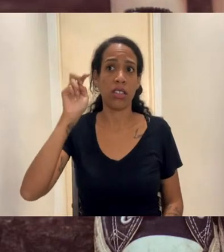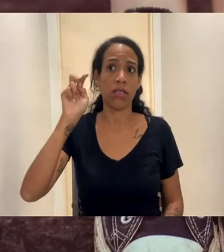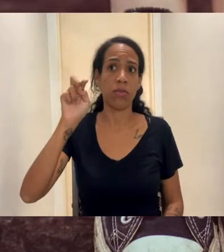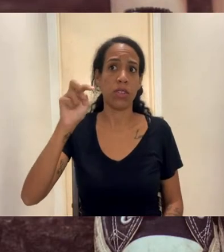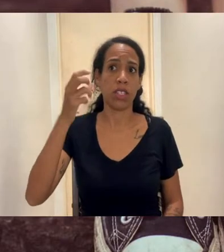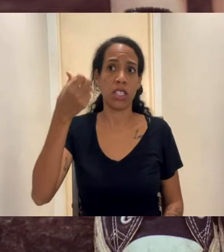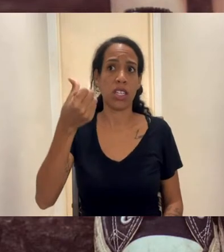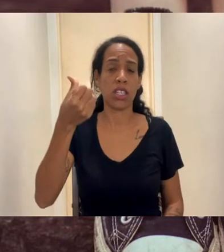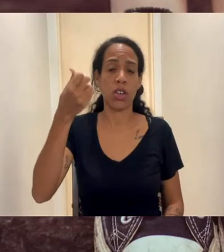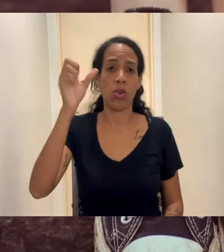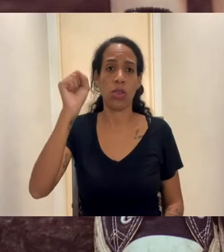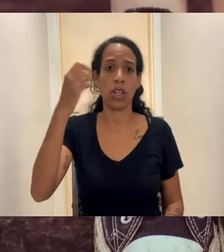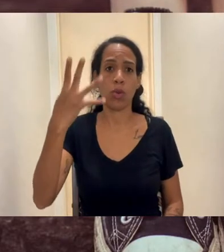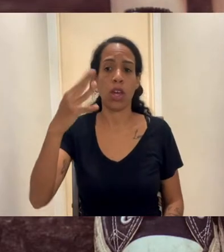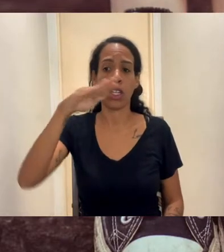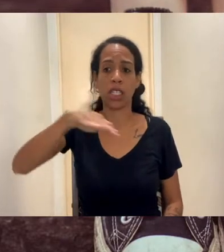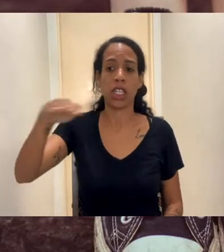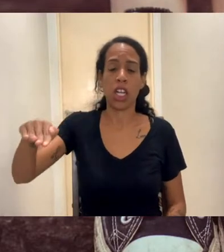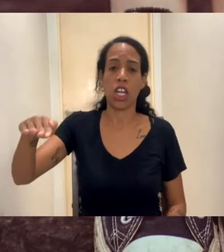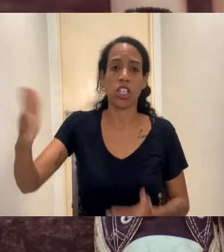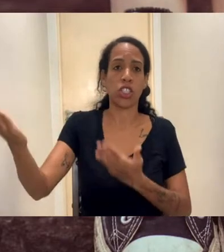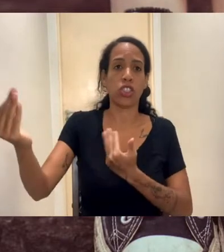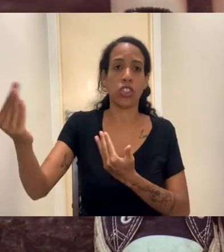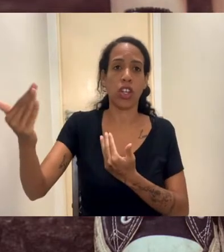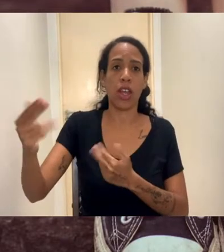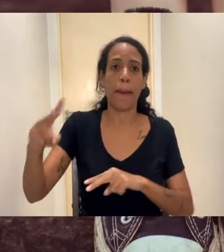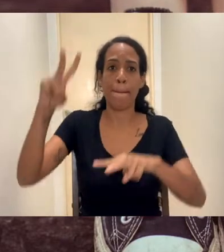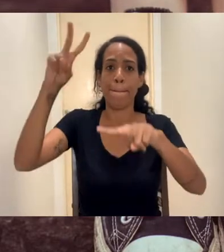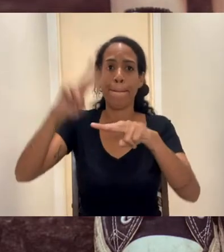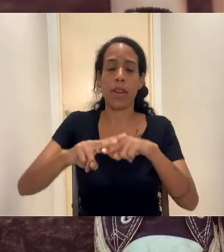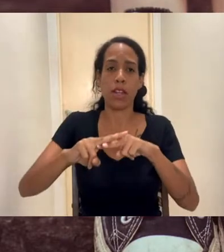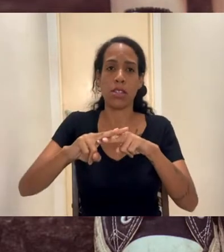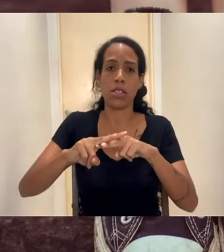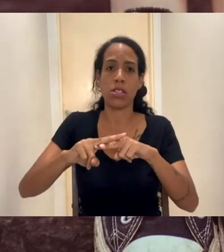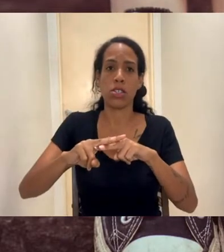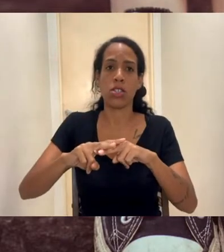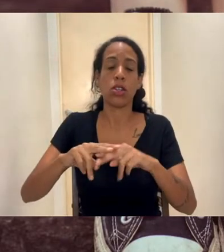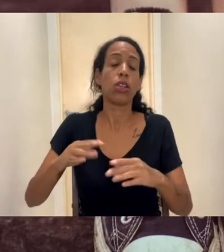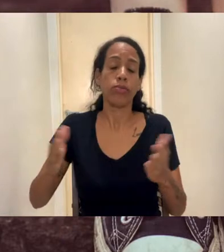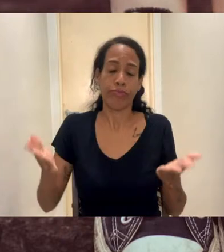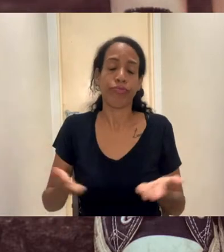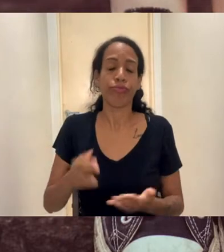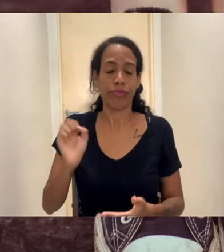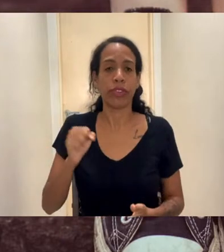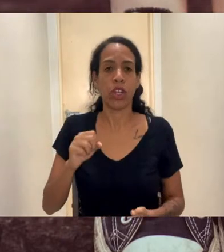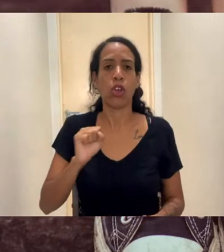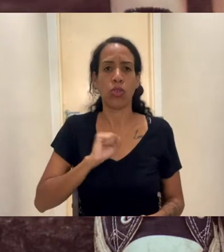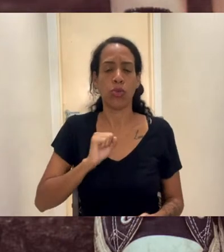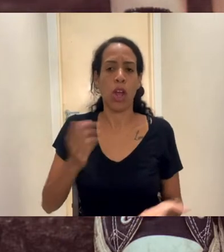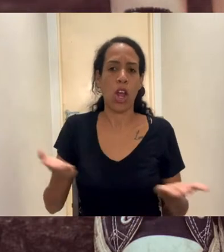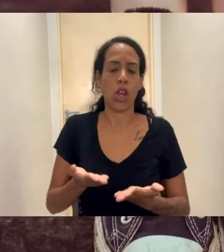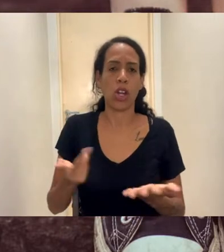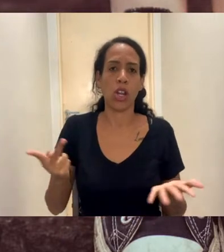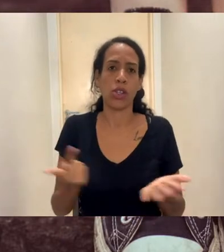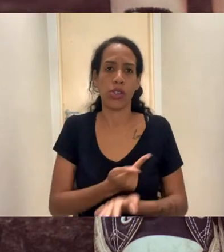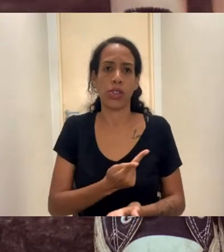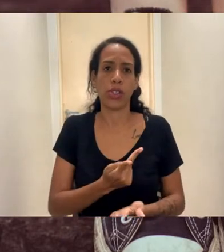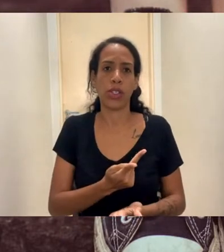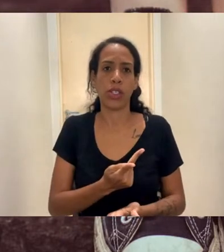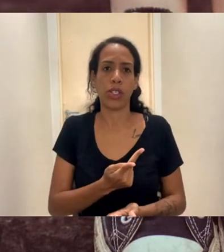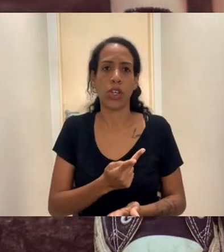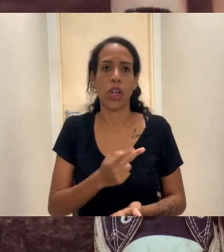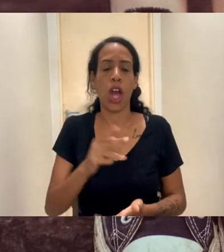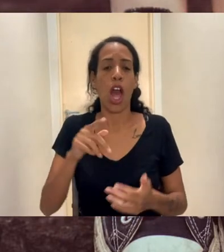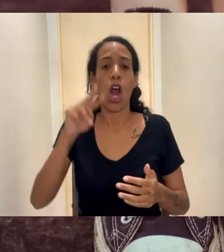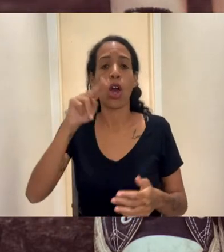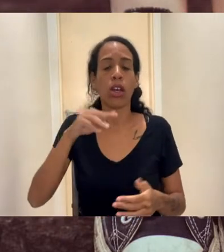13.684 adolescentes e jovens em cumprimento de medida socioeducativa, né? Esse número saiu agora na última